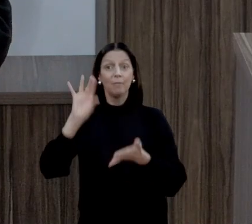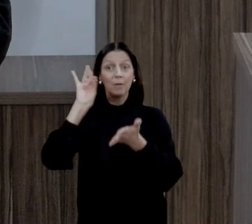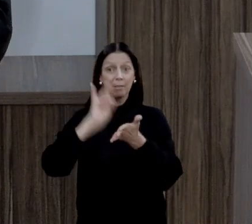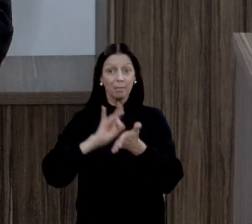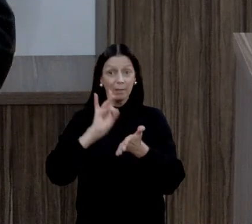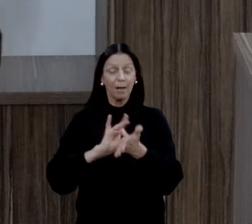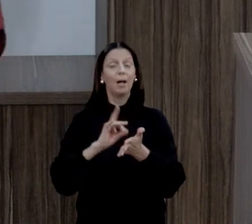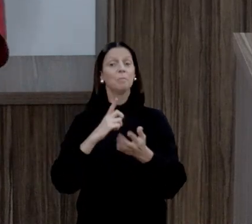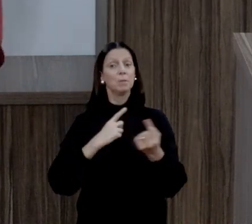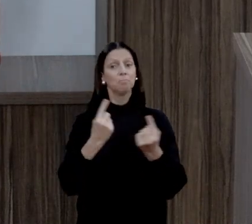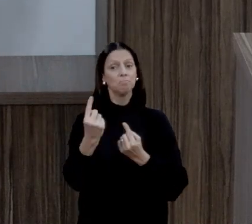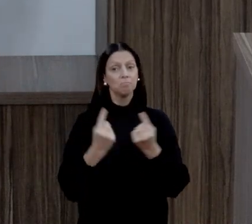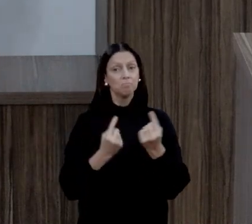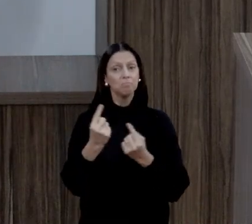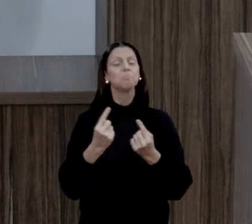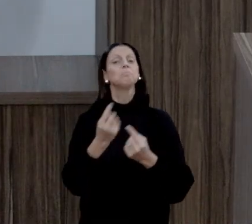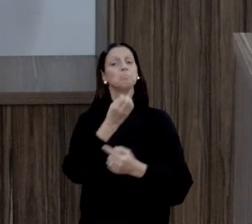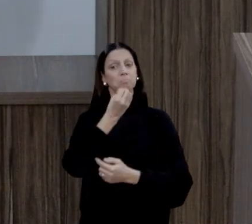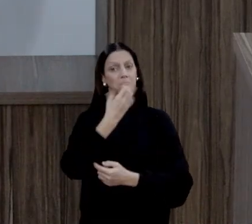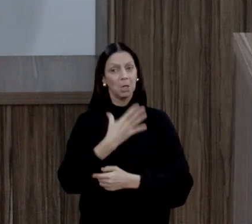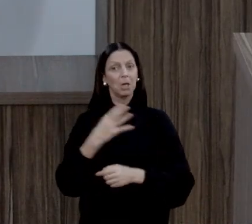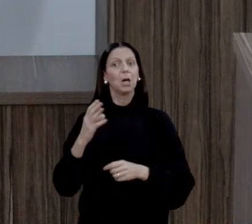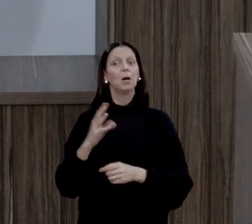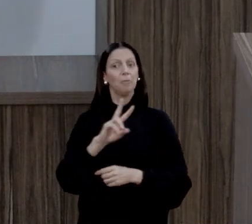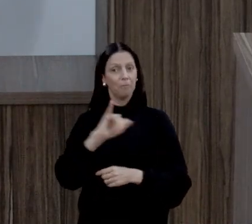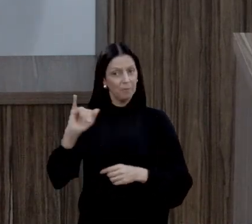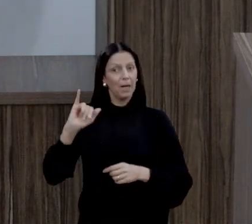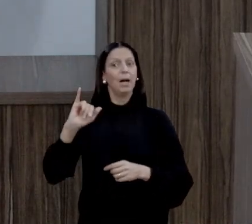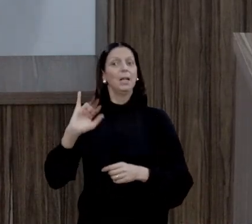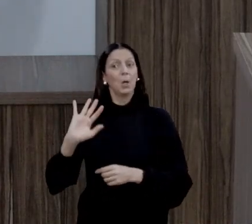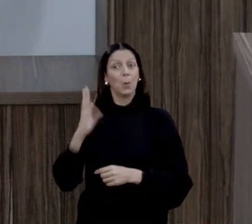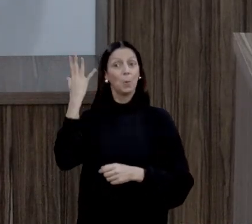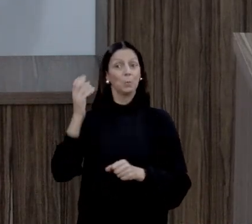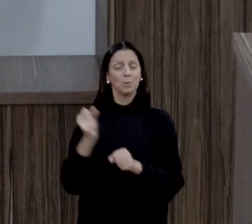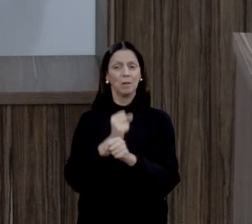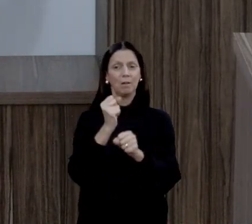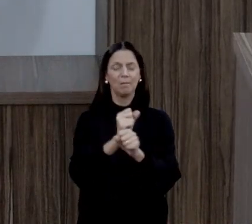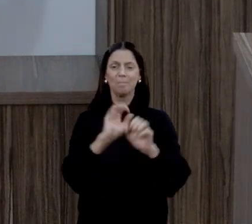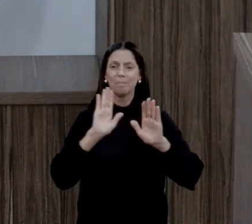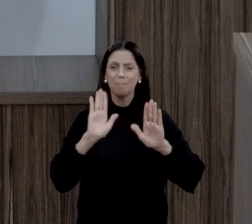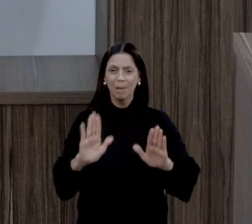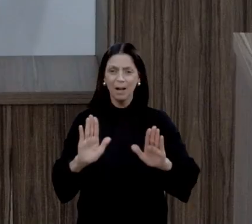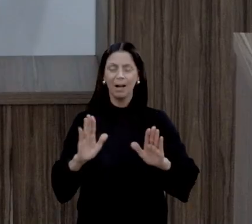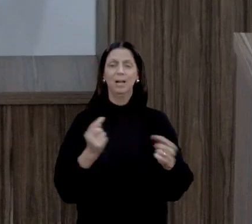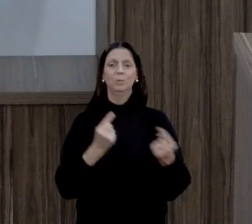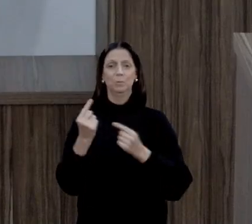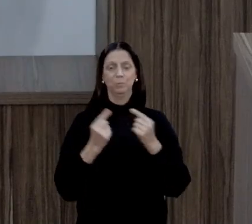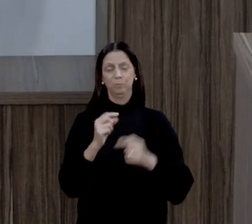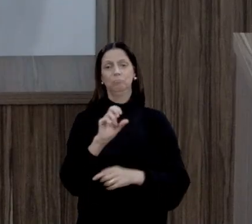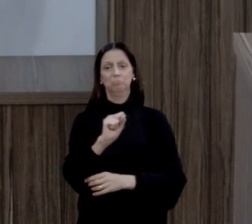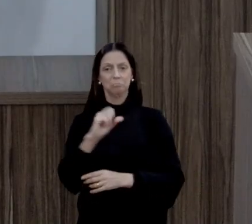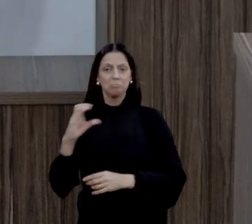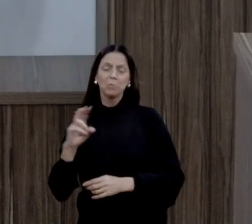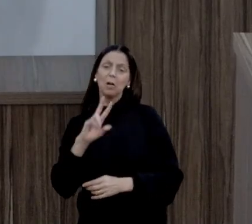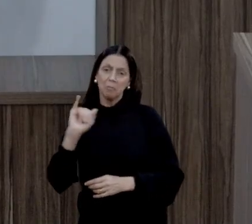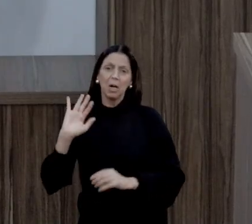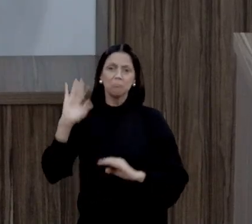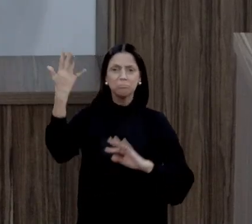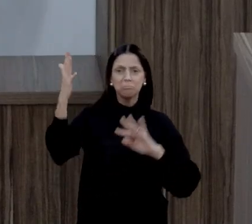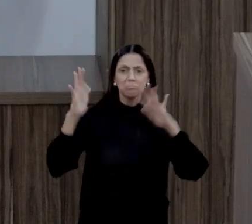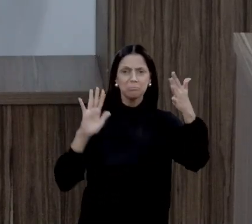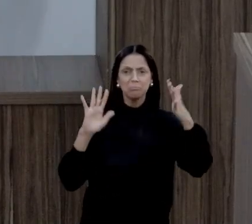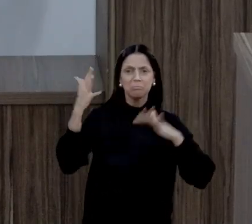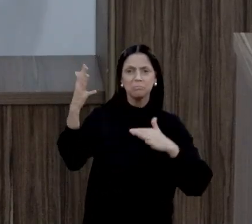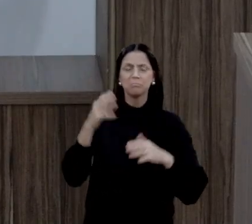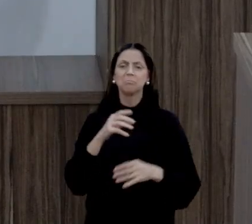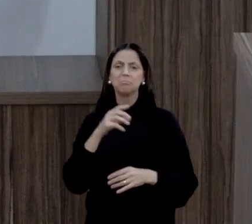rodovias. Agora, no que tange às rodovias estaduais, é natural, pode acontecer algumas avarias